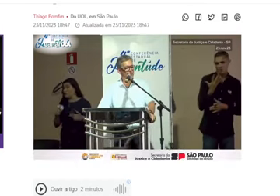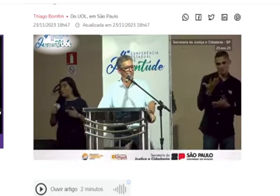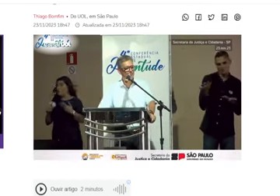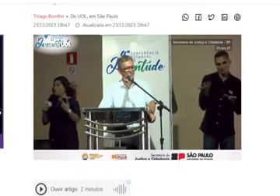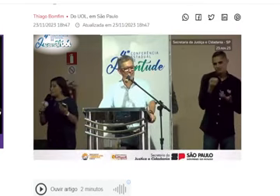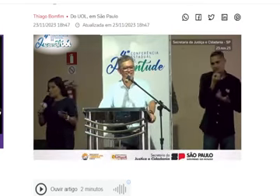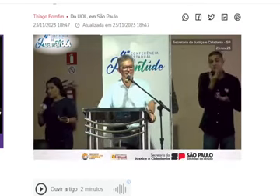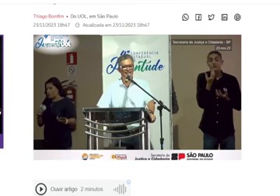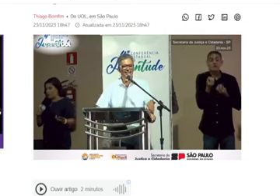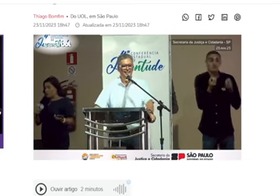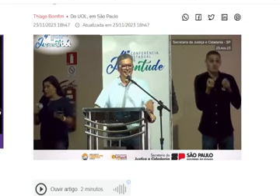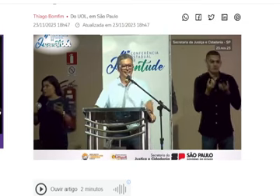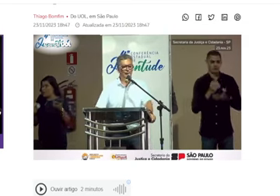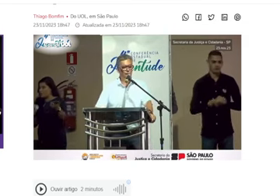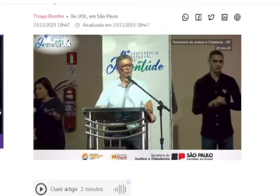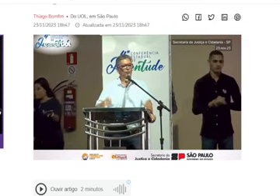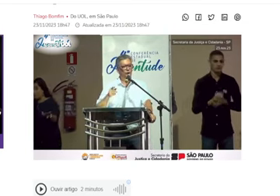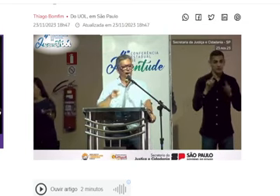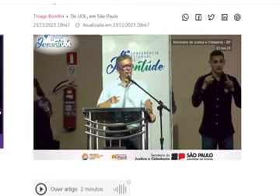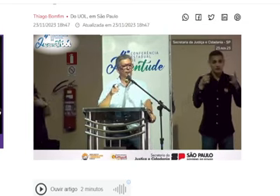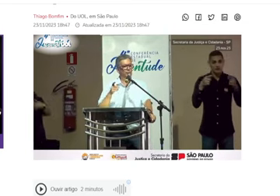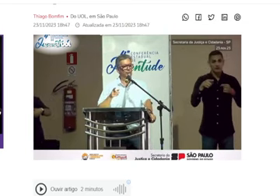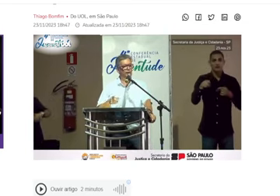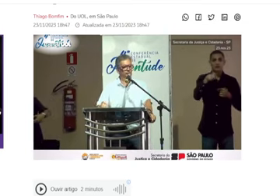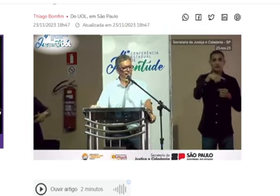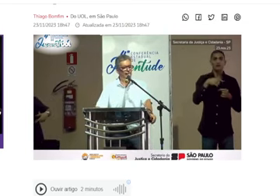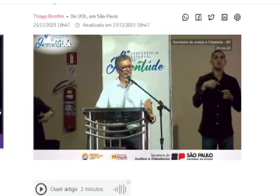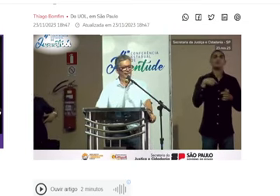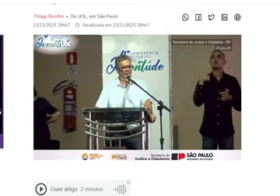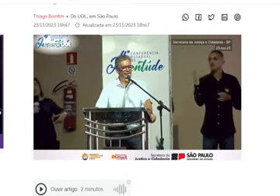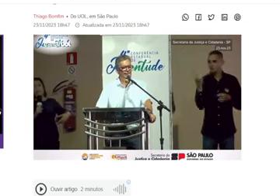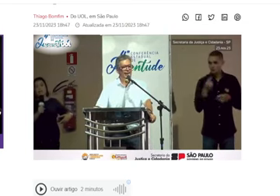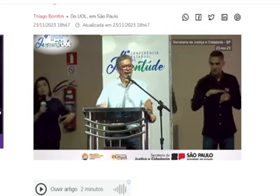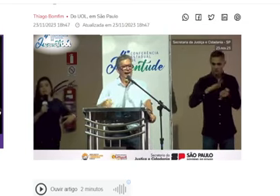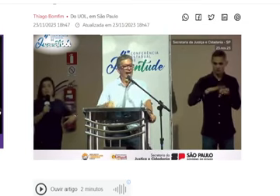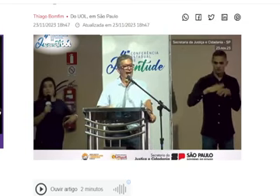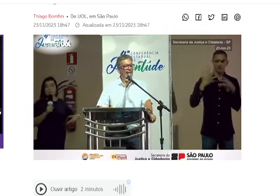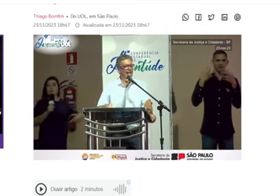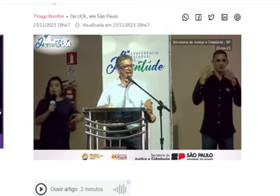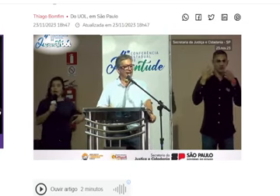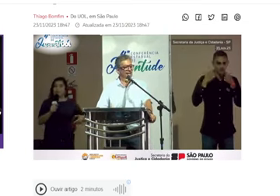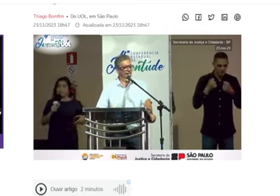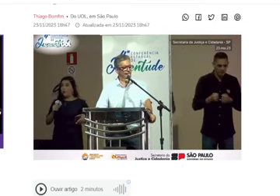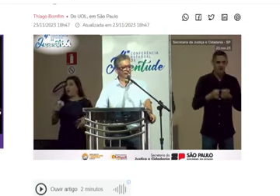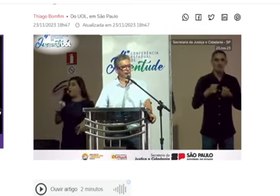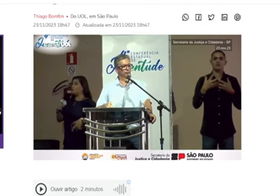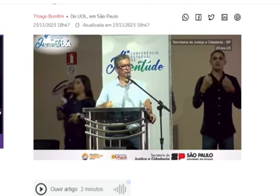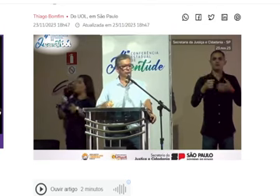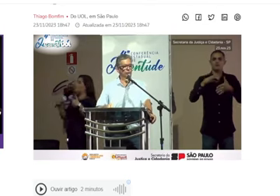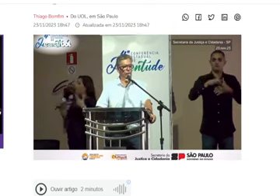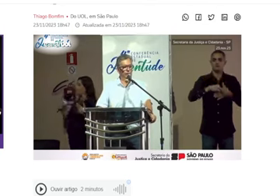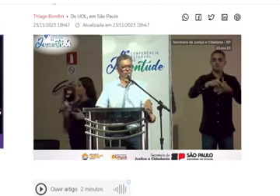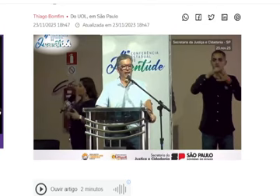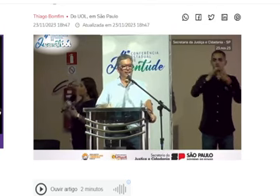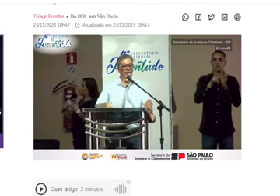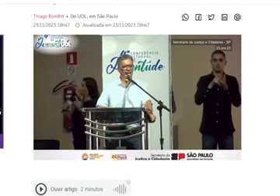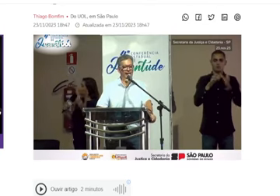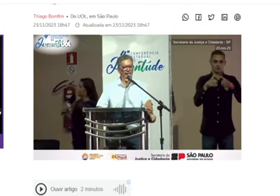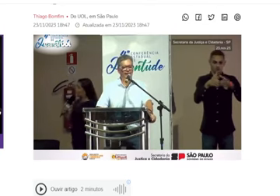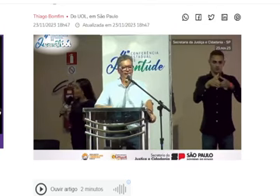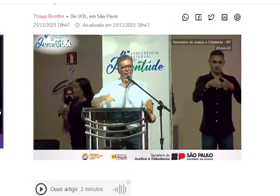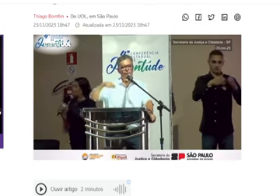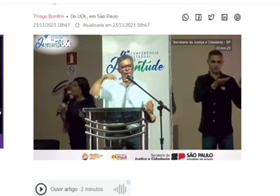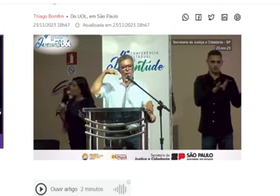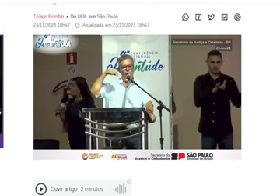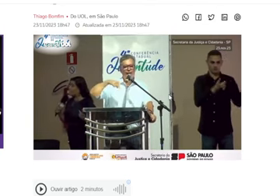bom. Então, nós vamos fazer a liderança da juventude